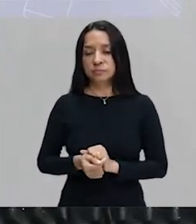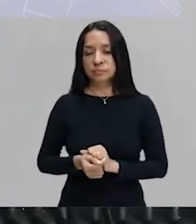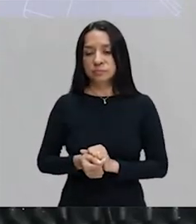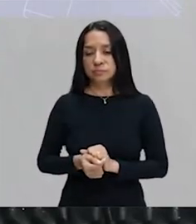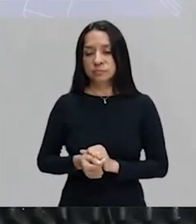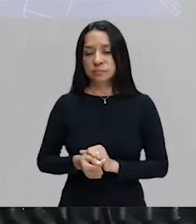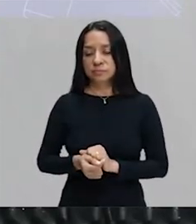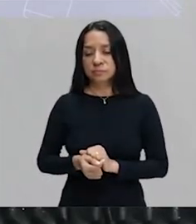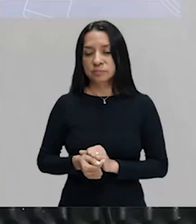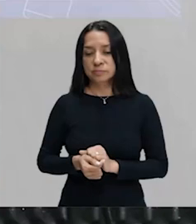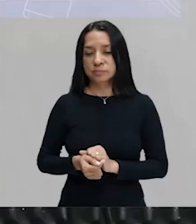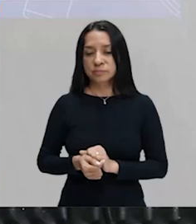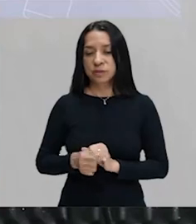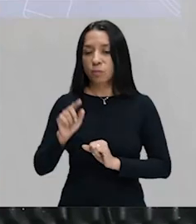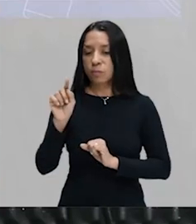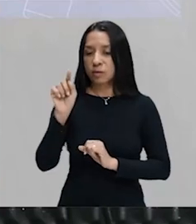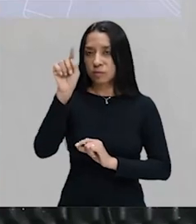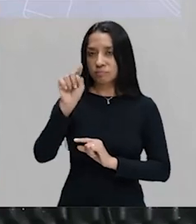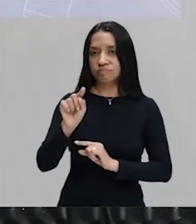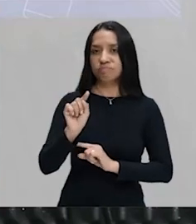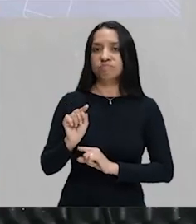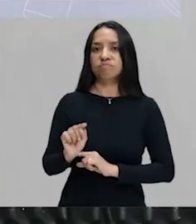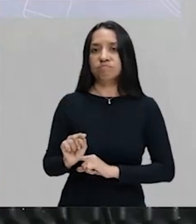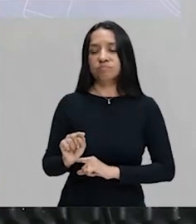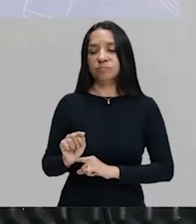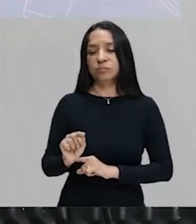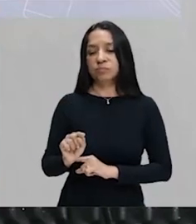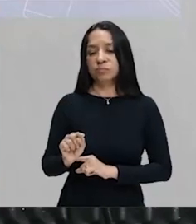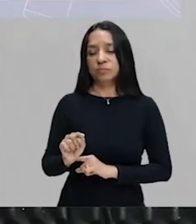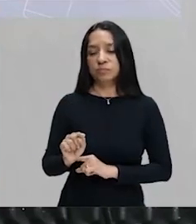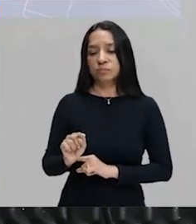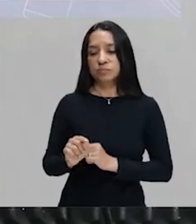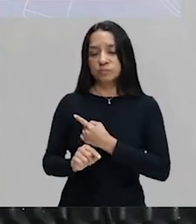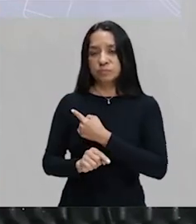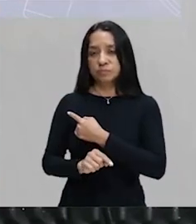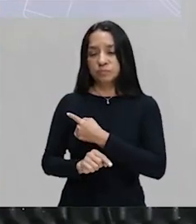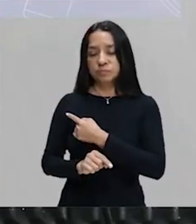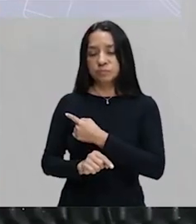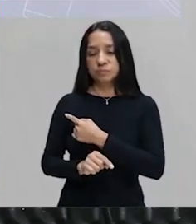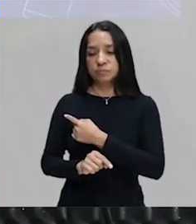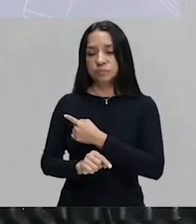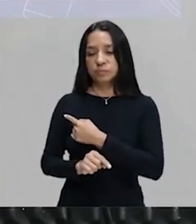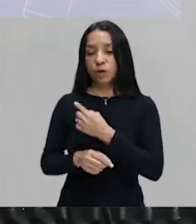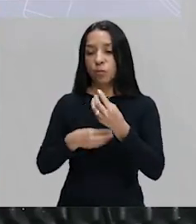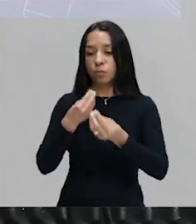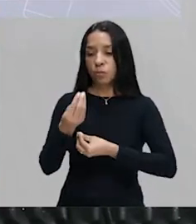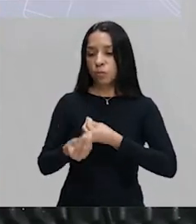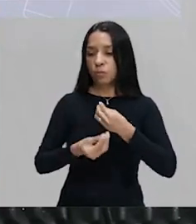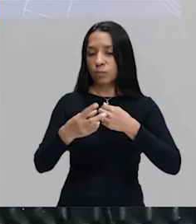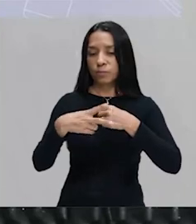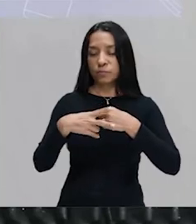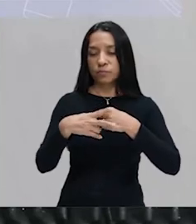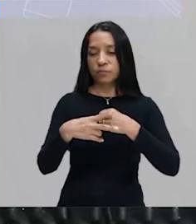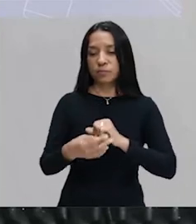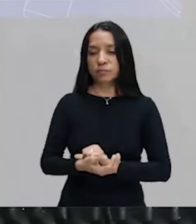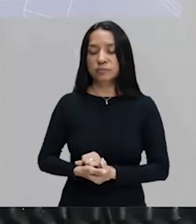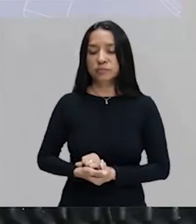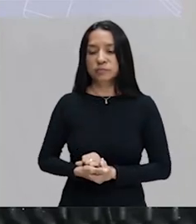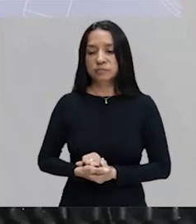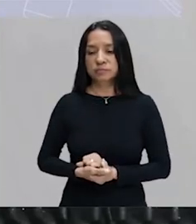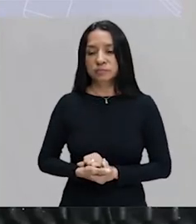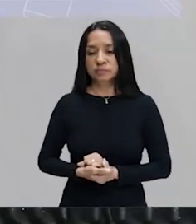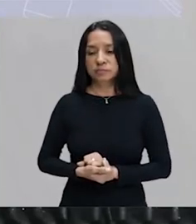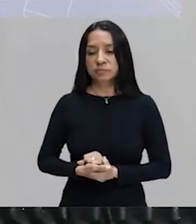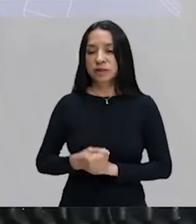uma exclamação, né? Já sabemos que estás, a forma do verbo, en la